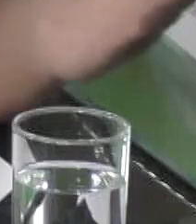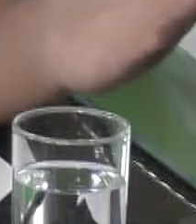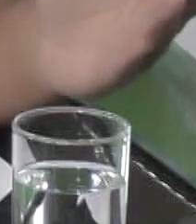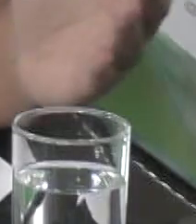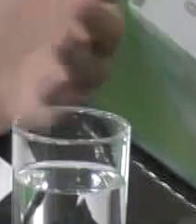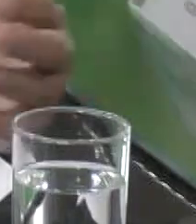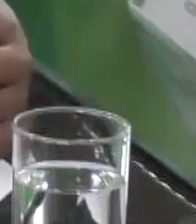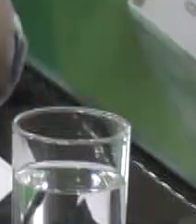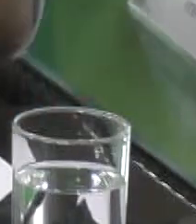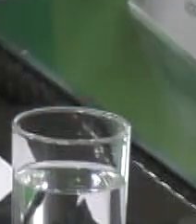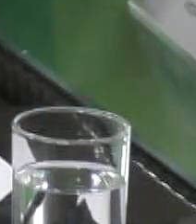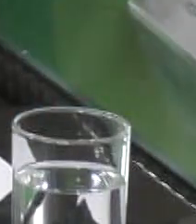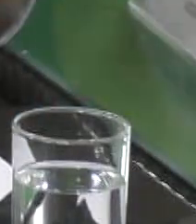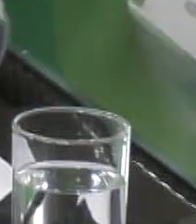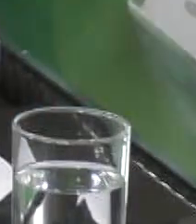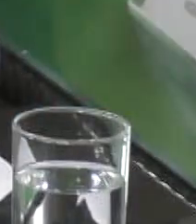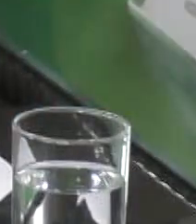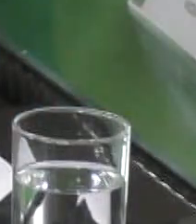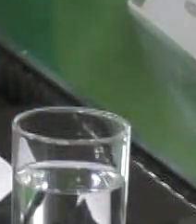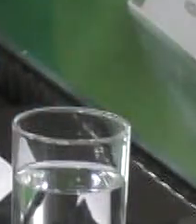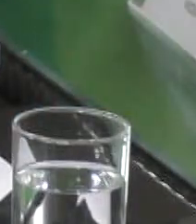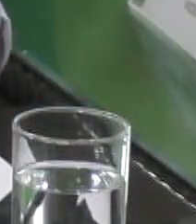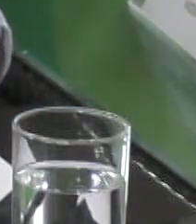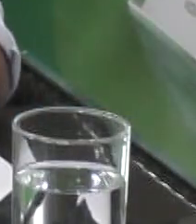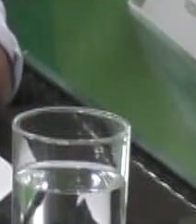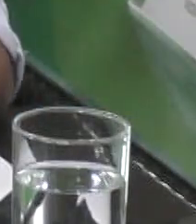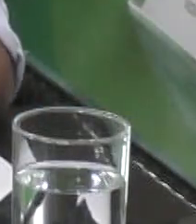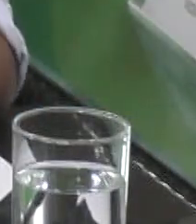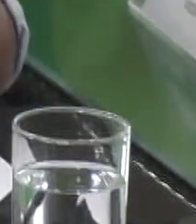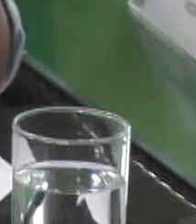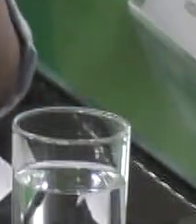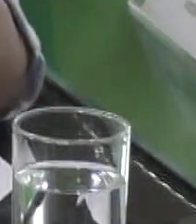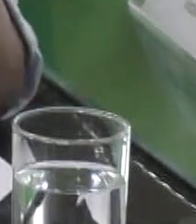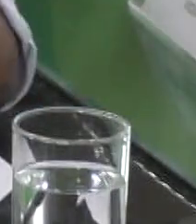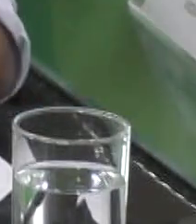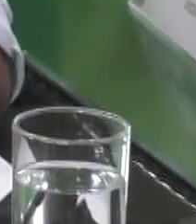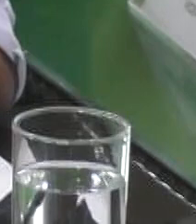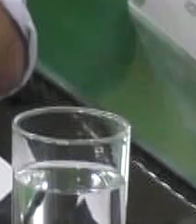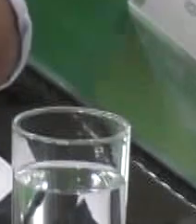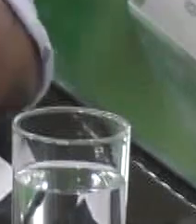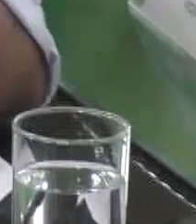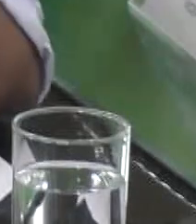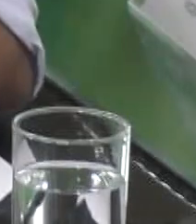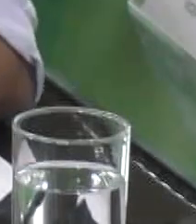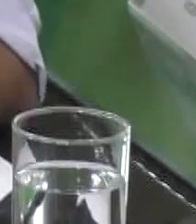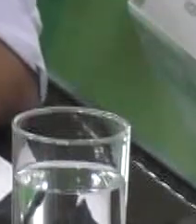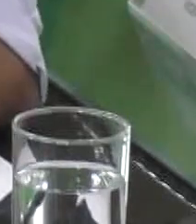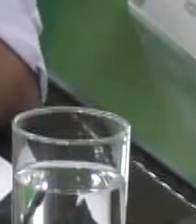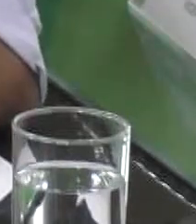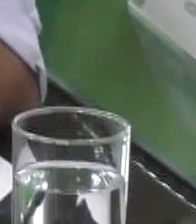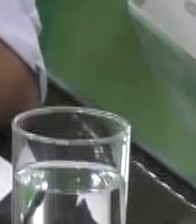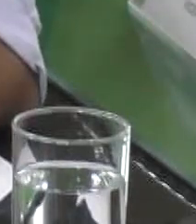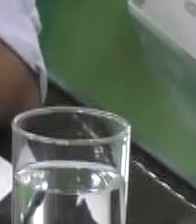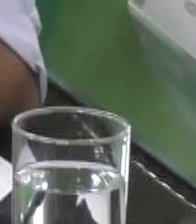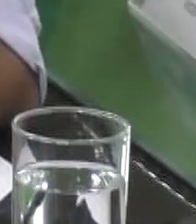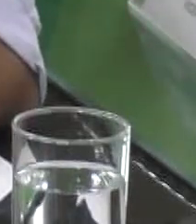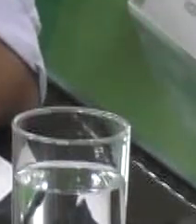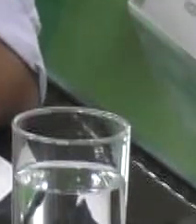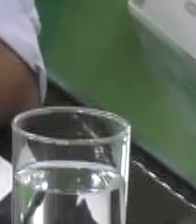esdrúxula de suspeita de espionagem indevida